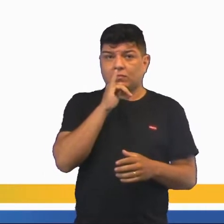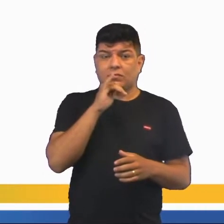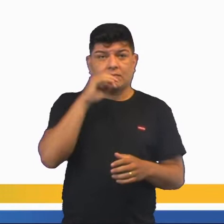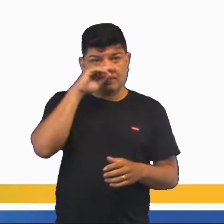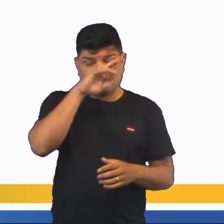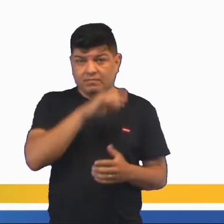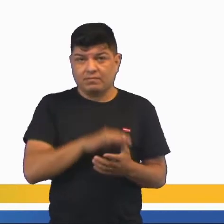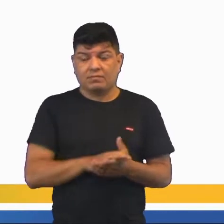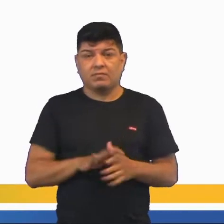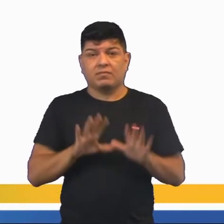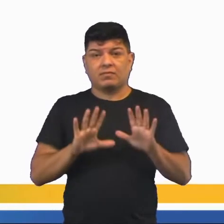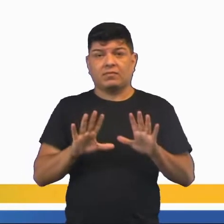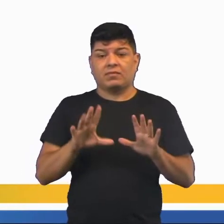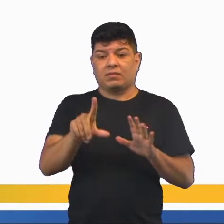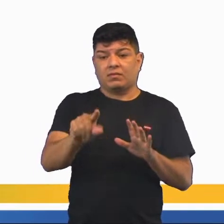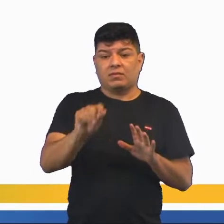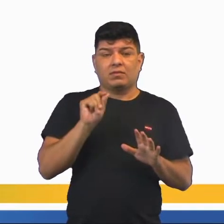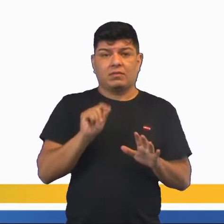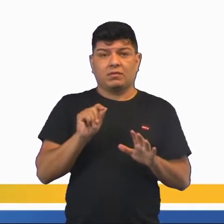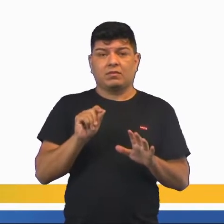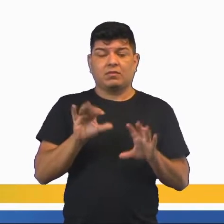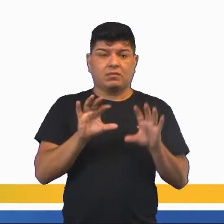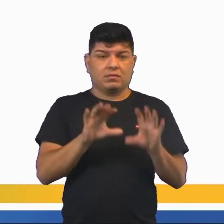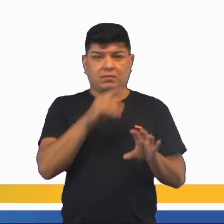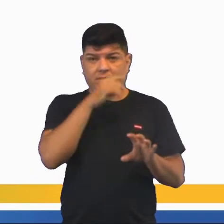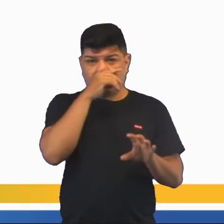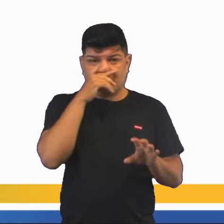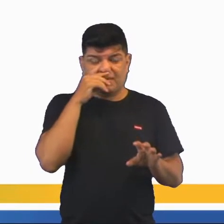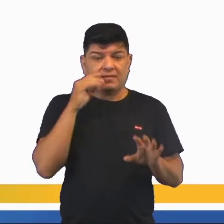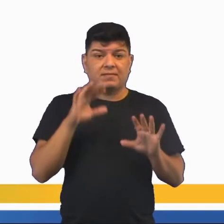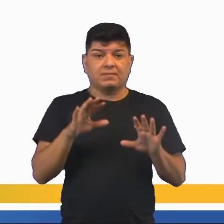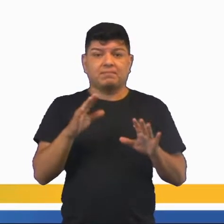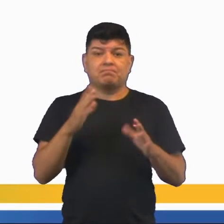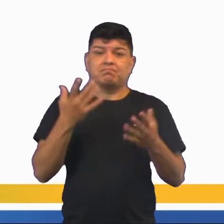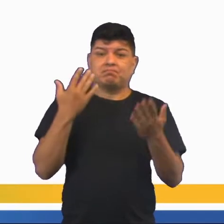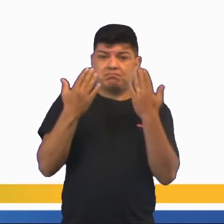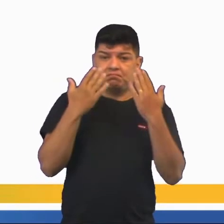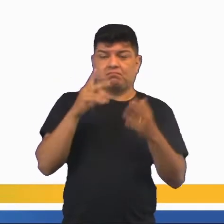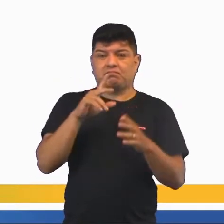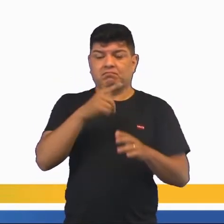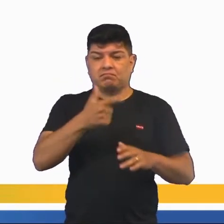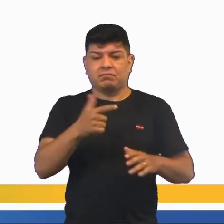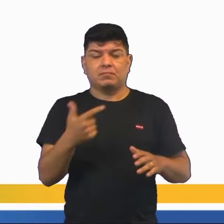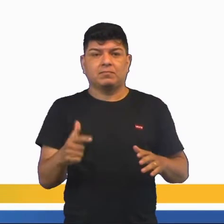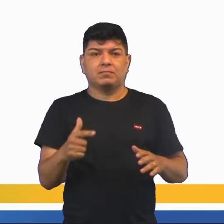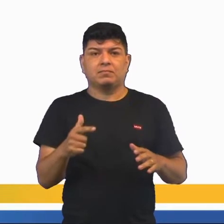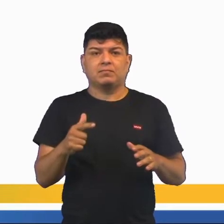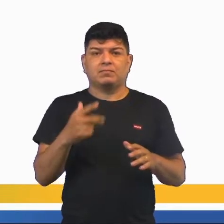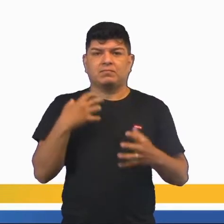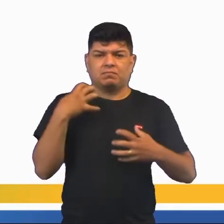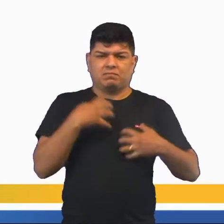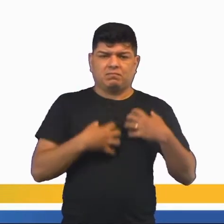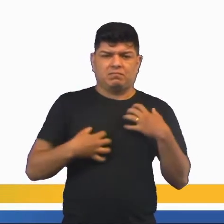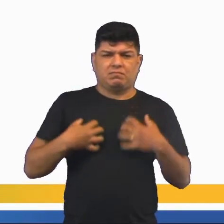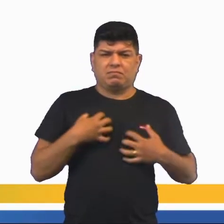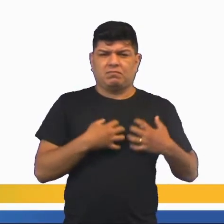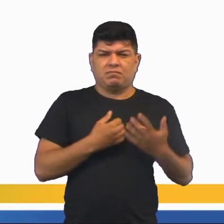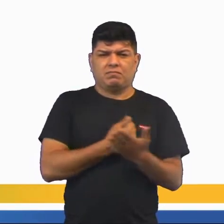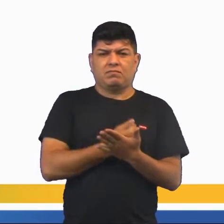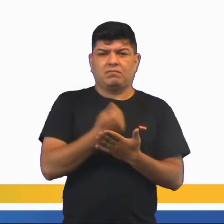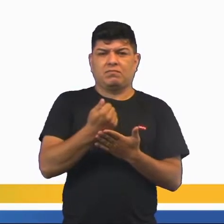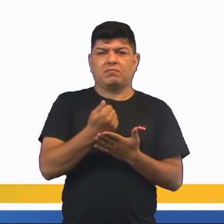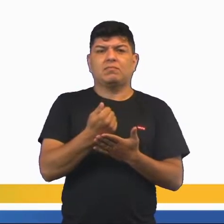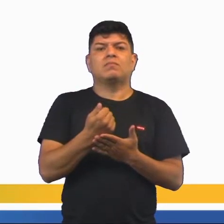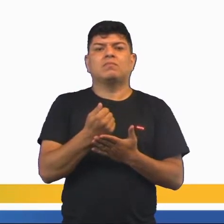exemplo, necessidade de escolha entre situações incompatíveis e antagônicas que perturbam a ação